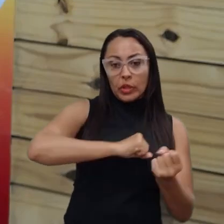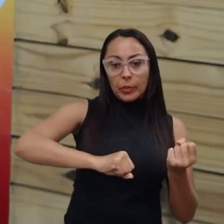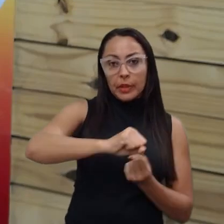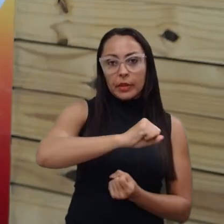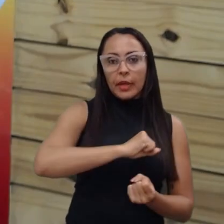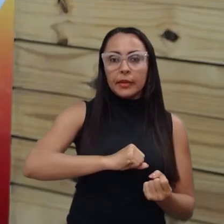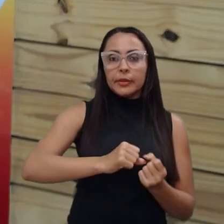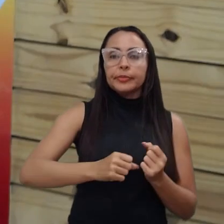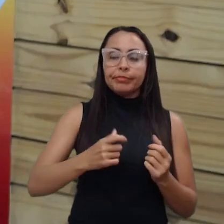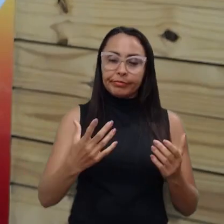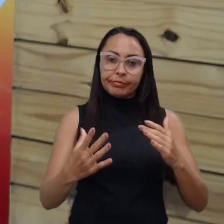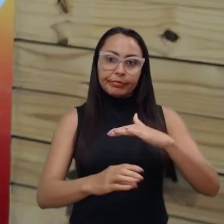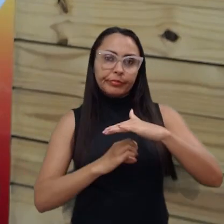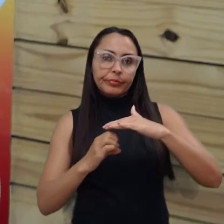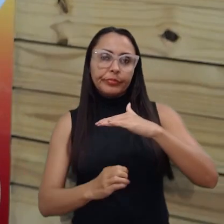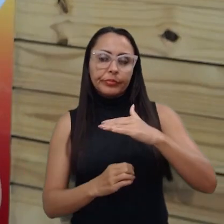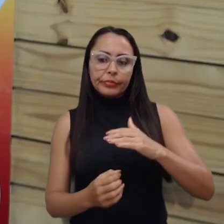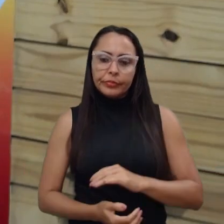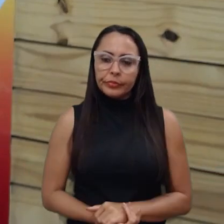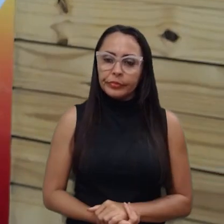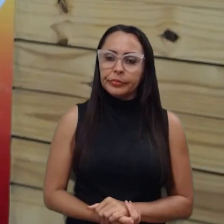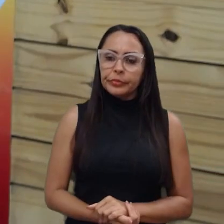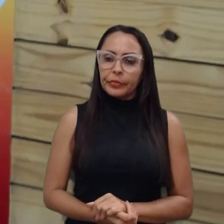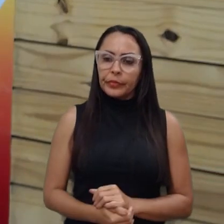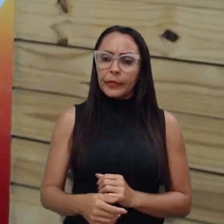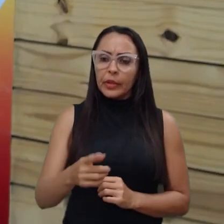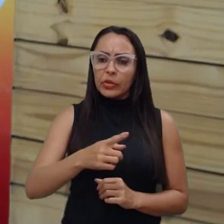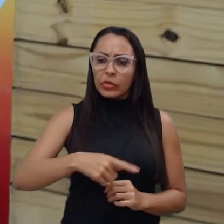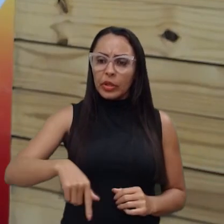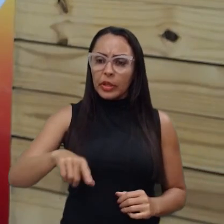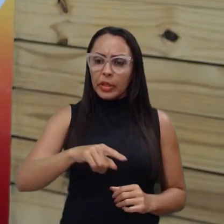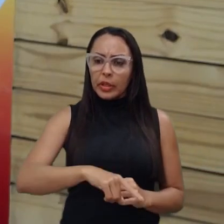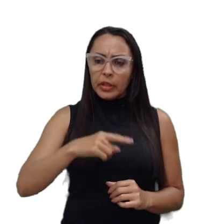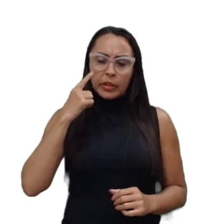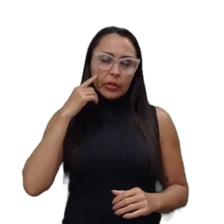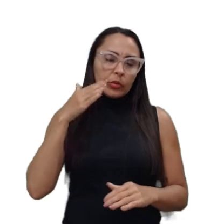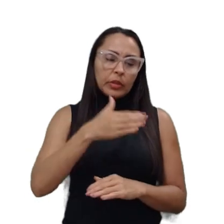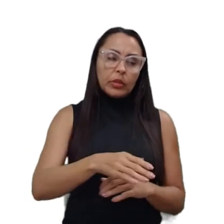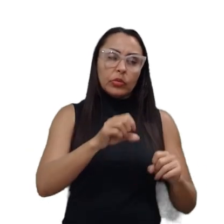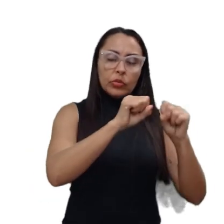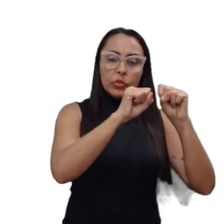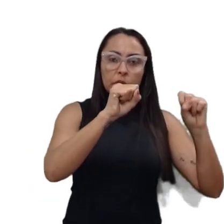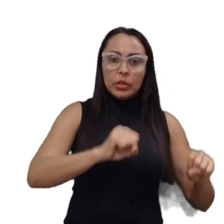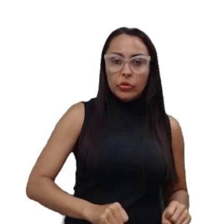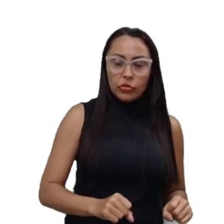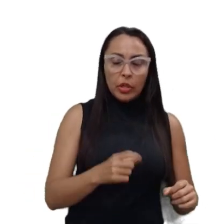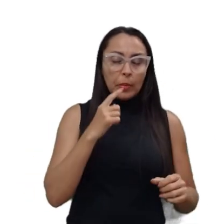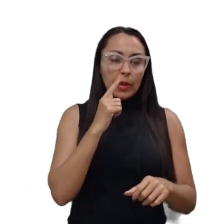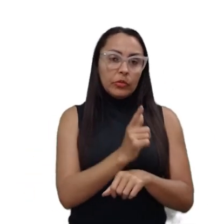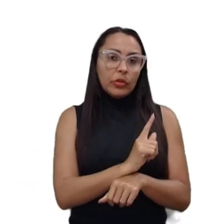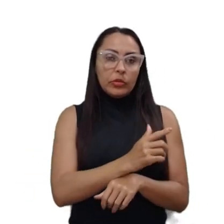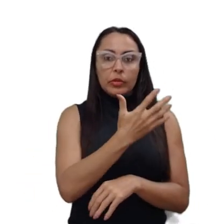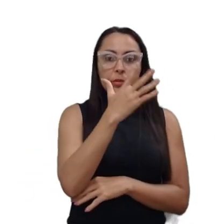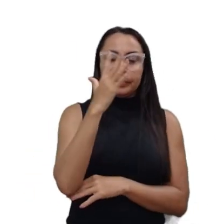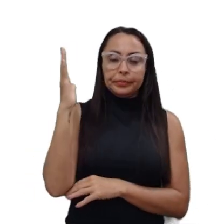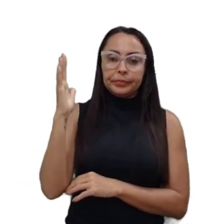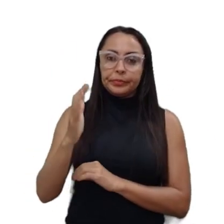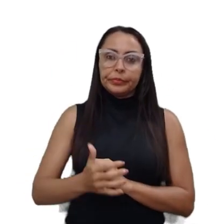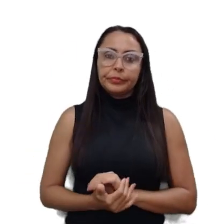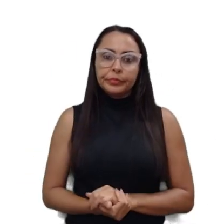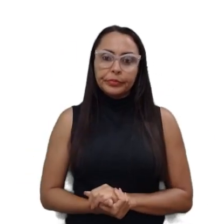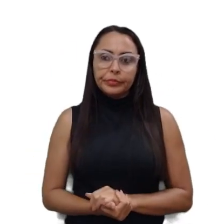E aí, um desses aspectos estão dentro do sistema de gestão ambiental, que é